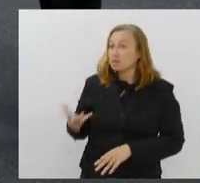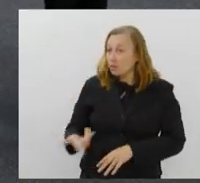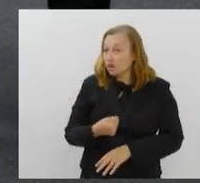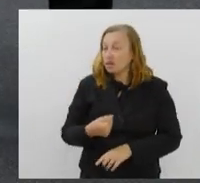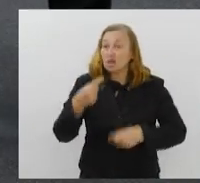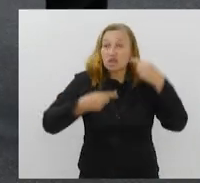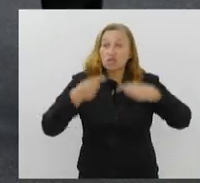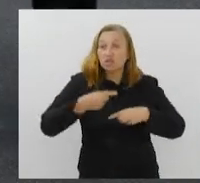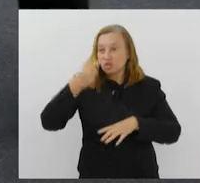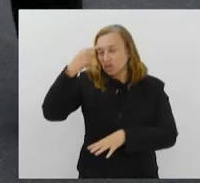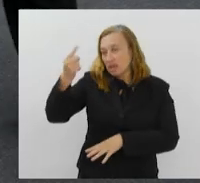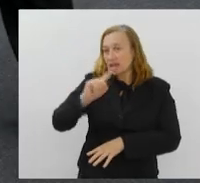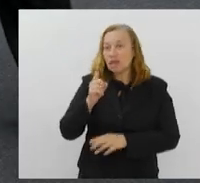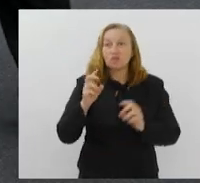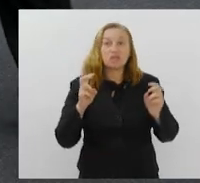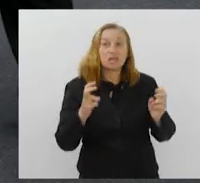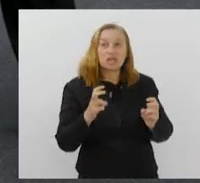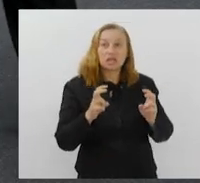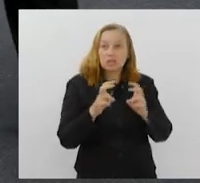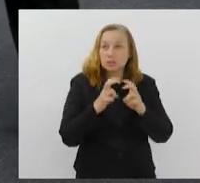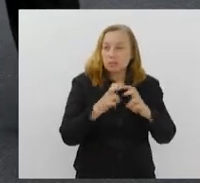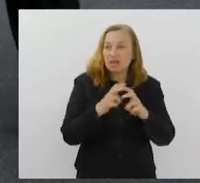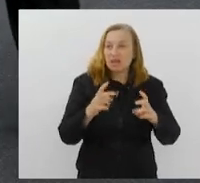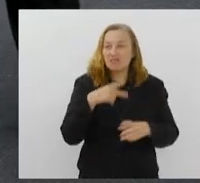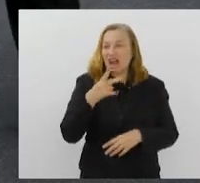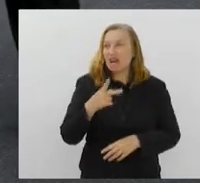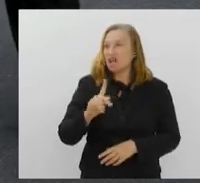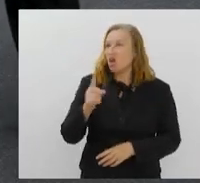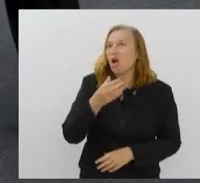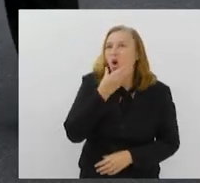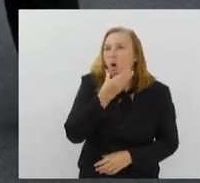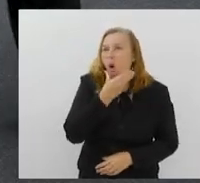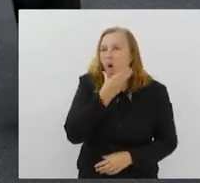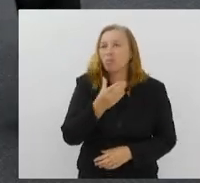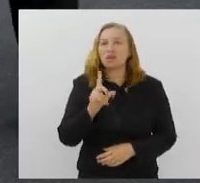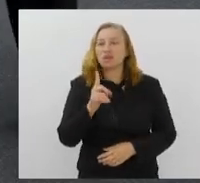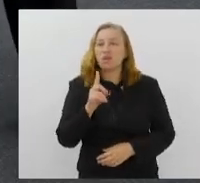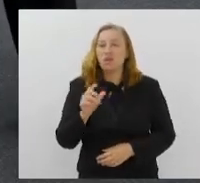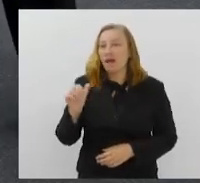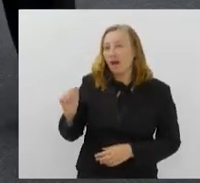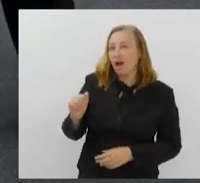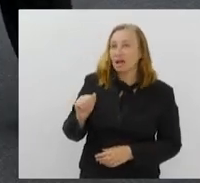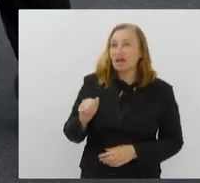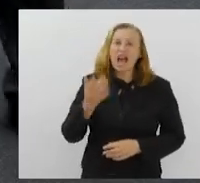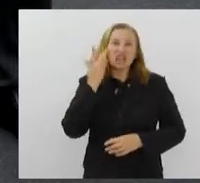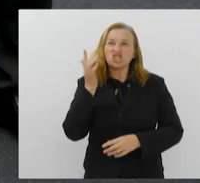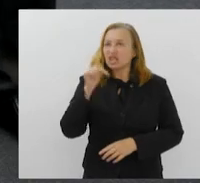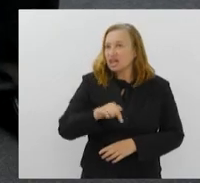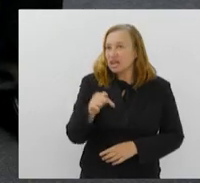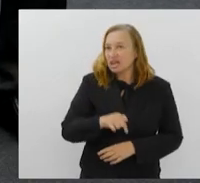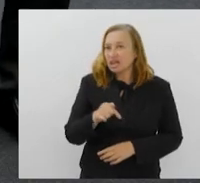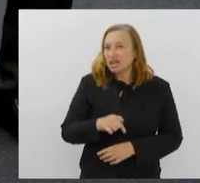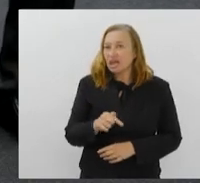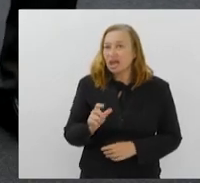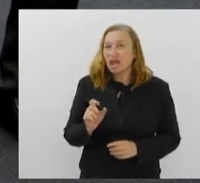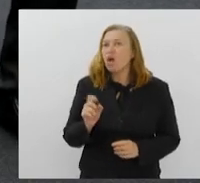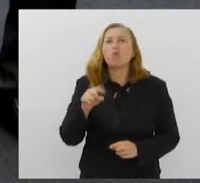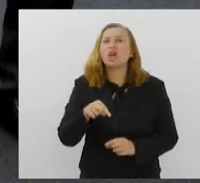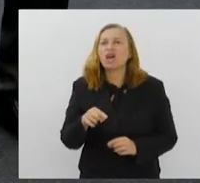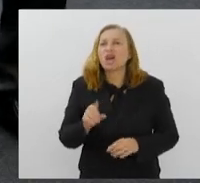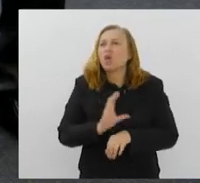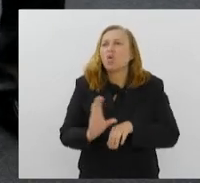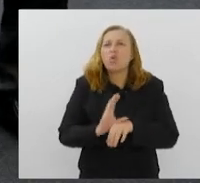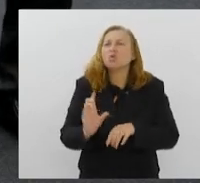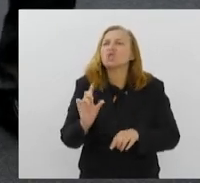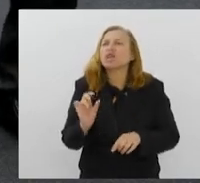e não fazendo agressividade e falar que não é homem, que não é isso, que não é aquilo, achando que aqui é o quê? É concurso de quem é